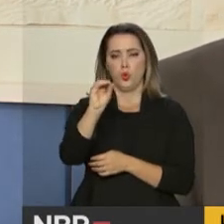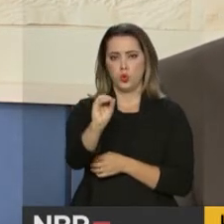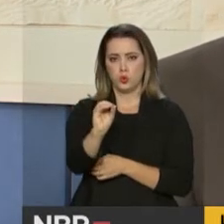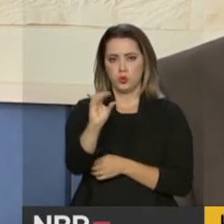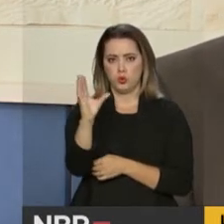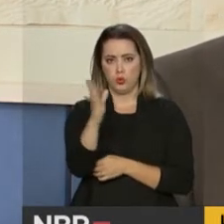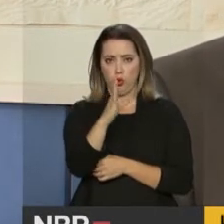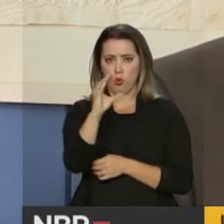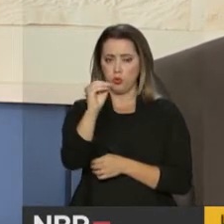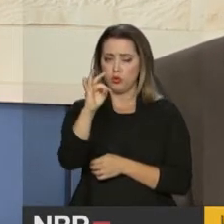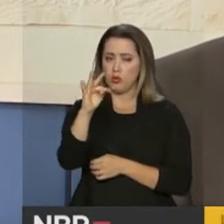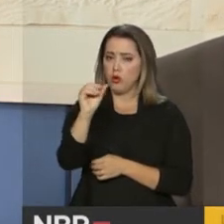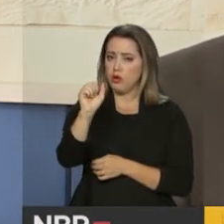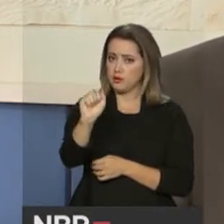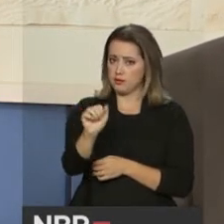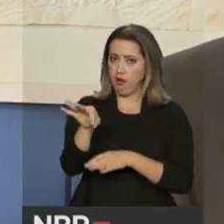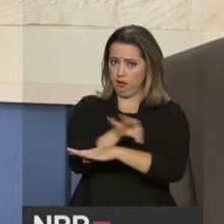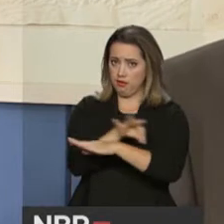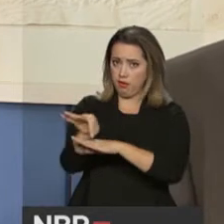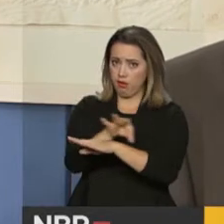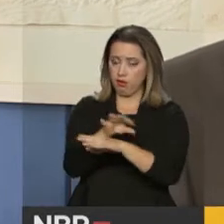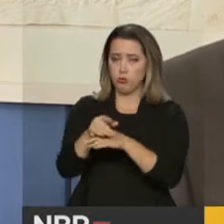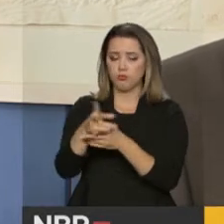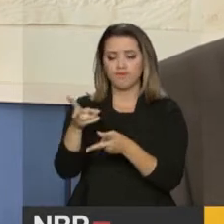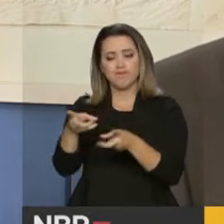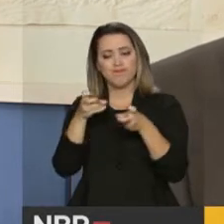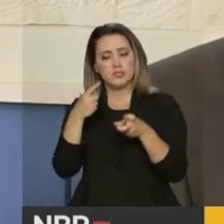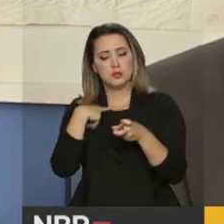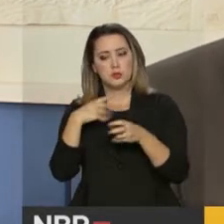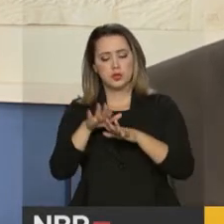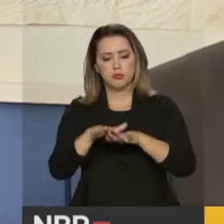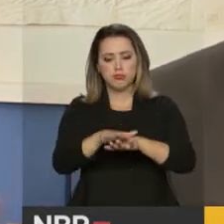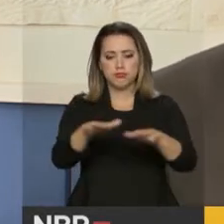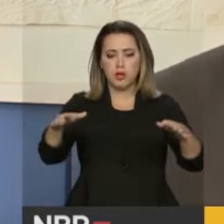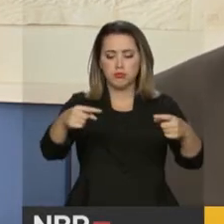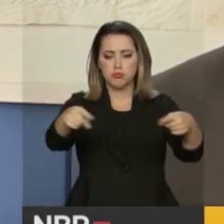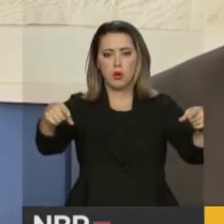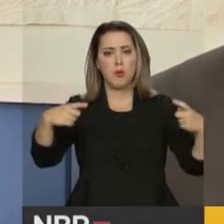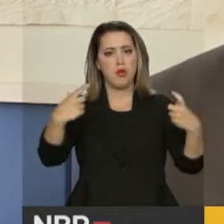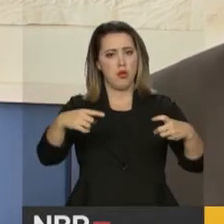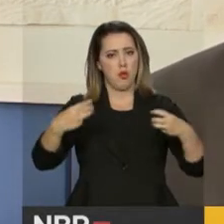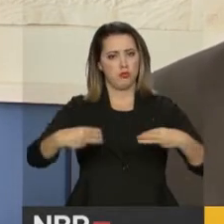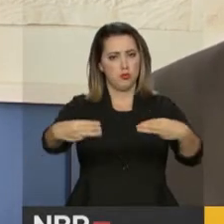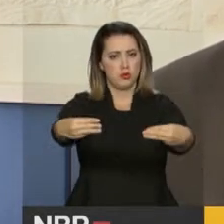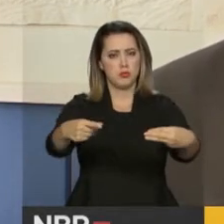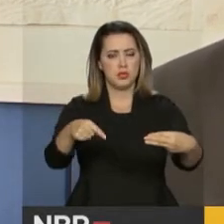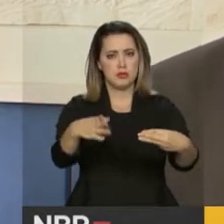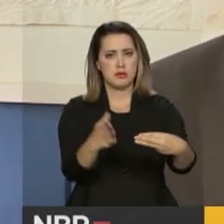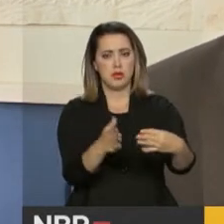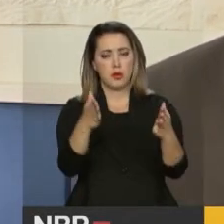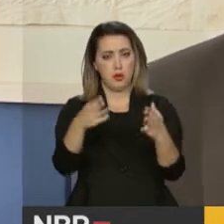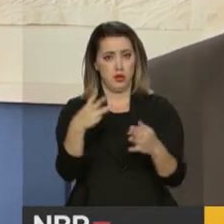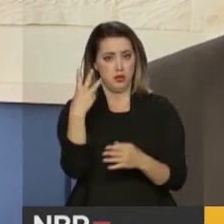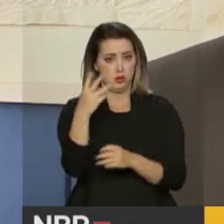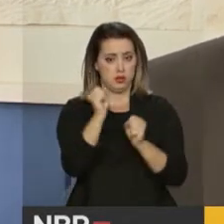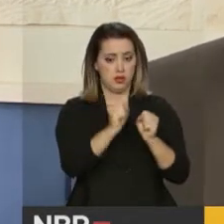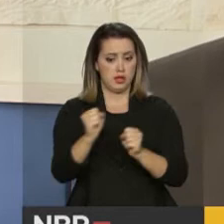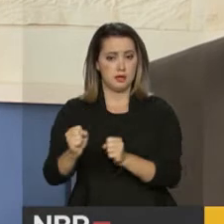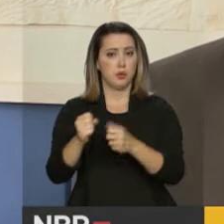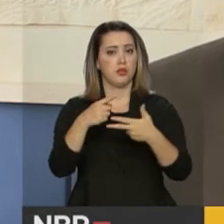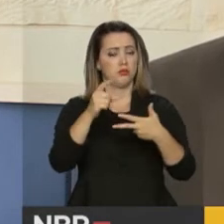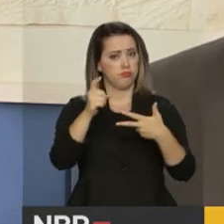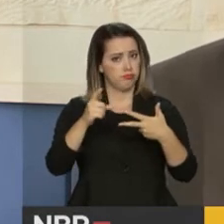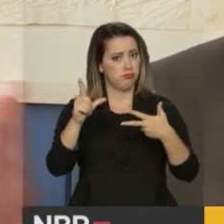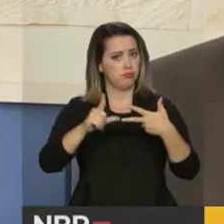que na extremidade da Esplanada dos Ministérios, voltado para a Praça dos Três Poderes, não se sabia ainda